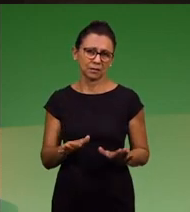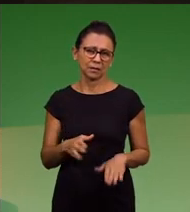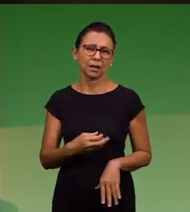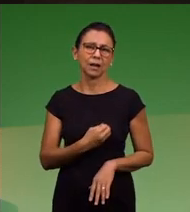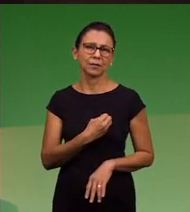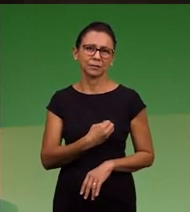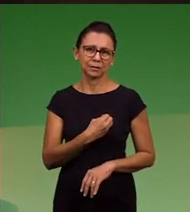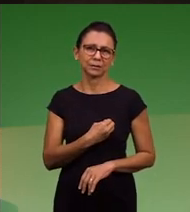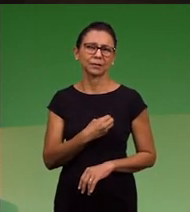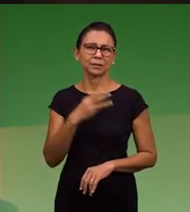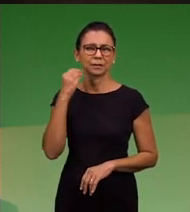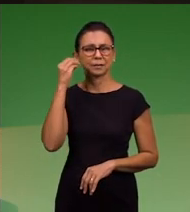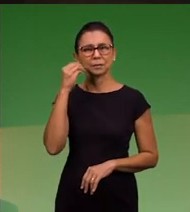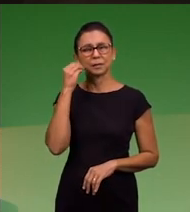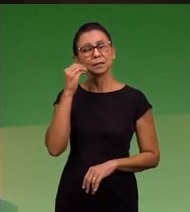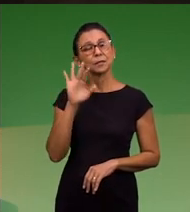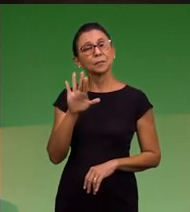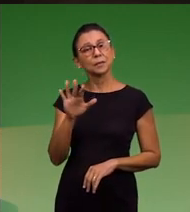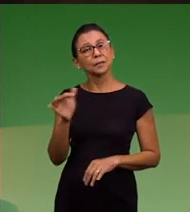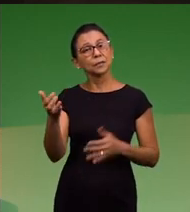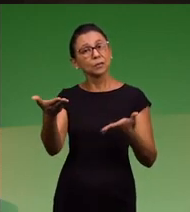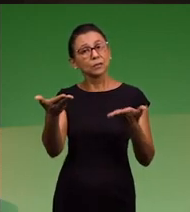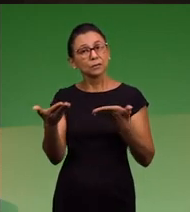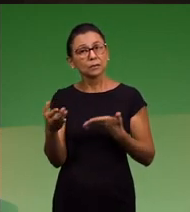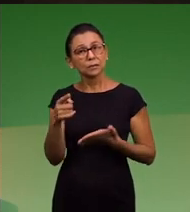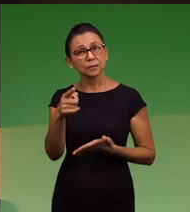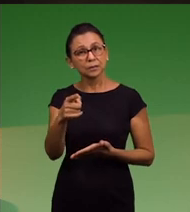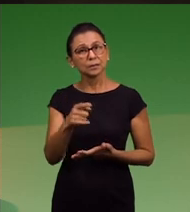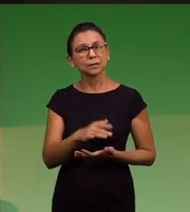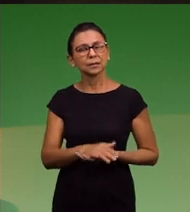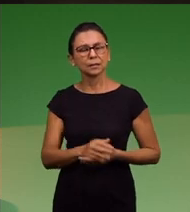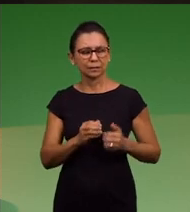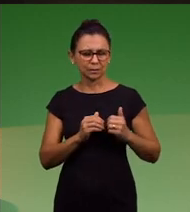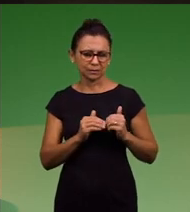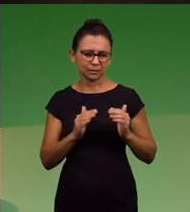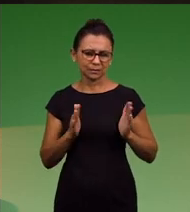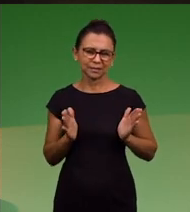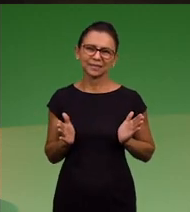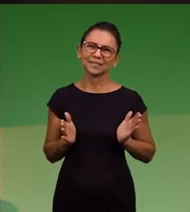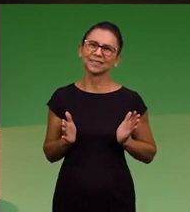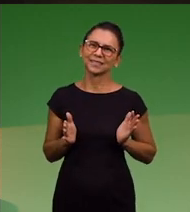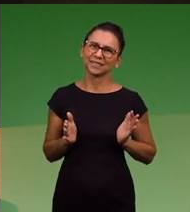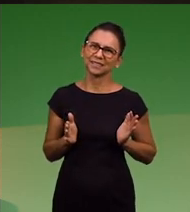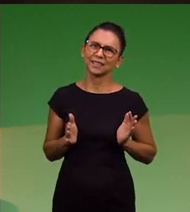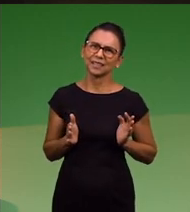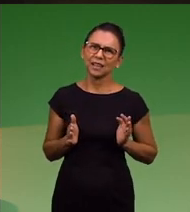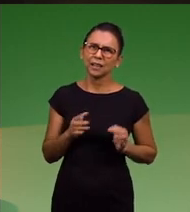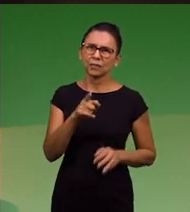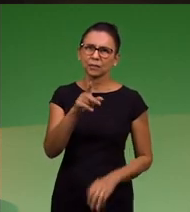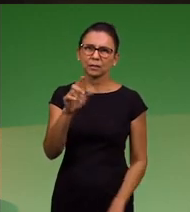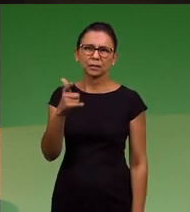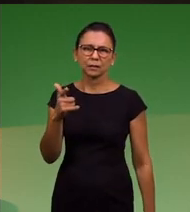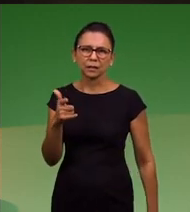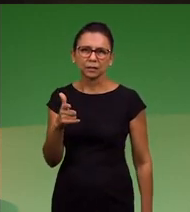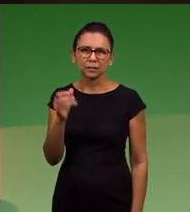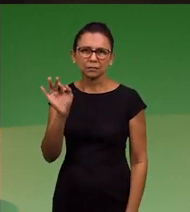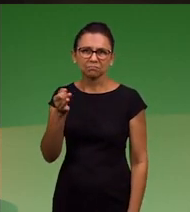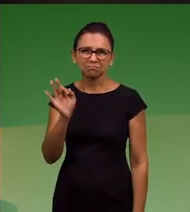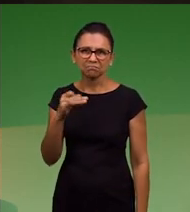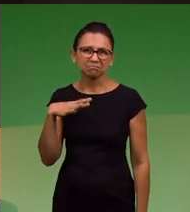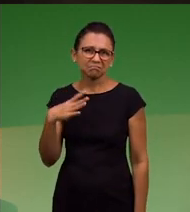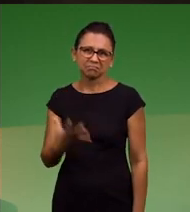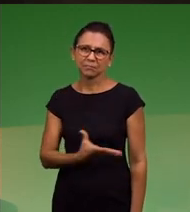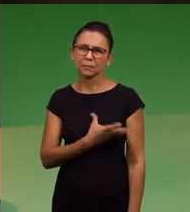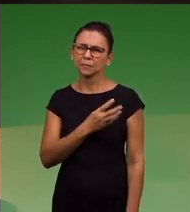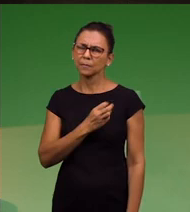vivendo, mas eu quero convidar você a estar atento a isso, abrir o seu coração. Se você não tem certeza de salvação,